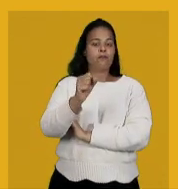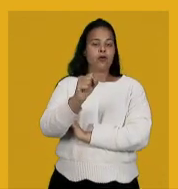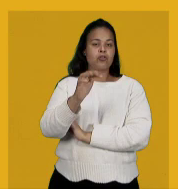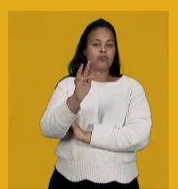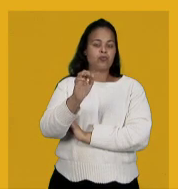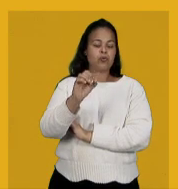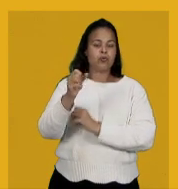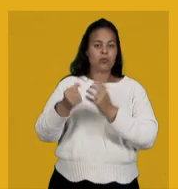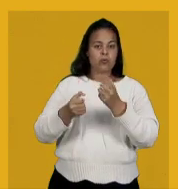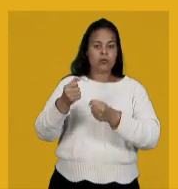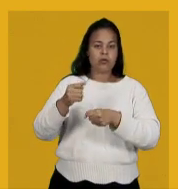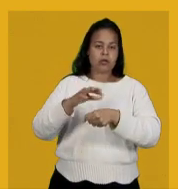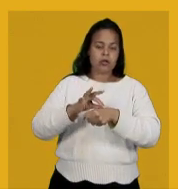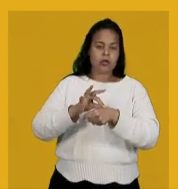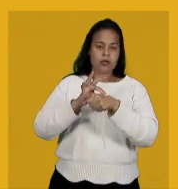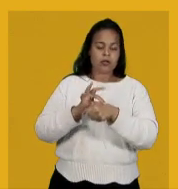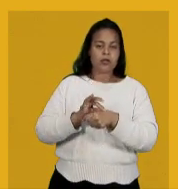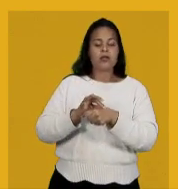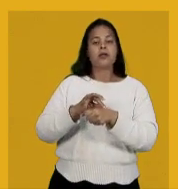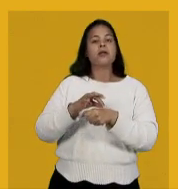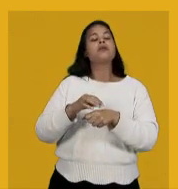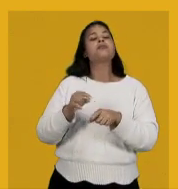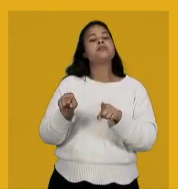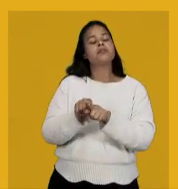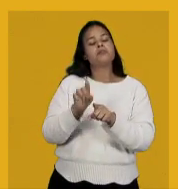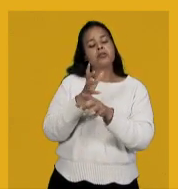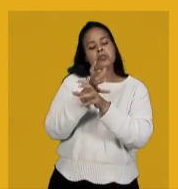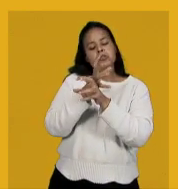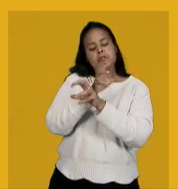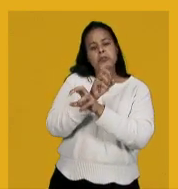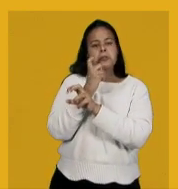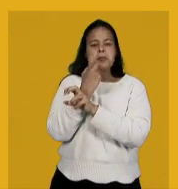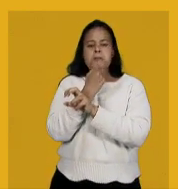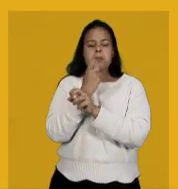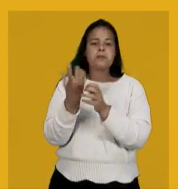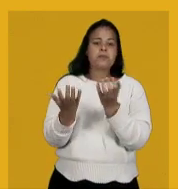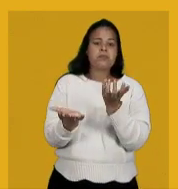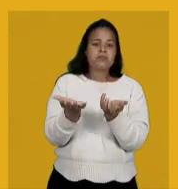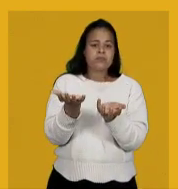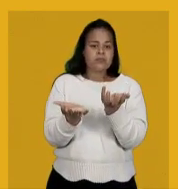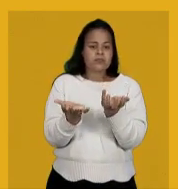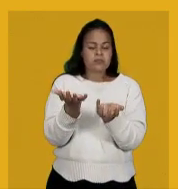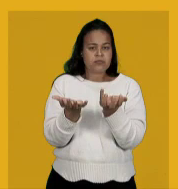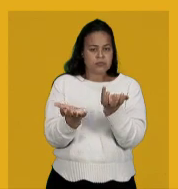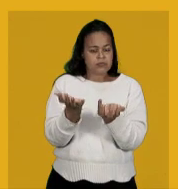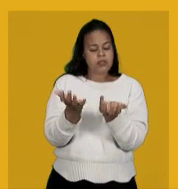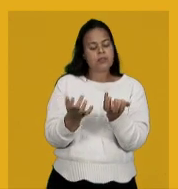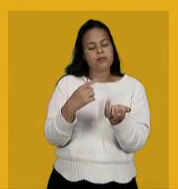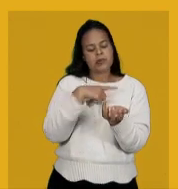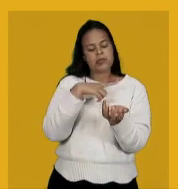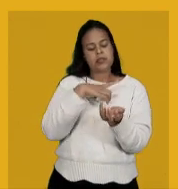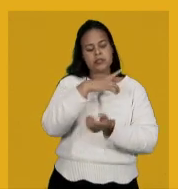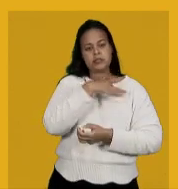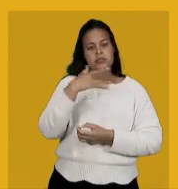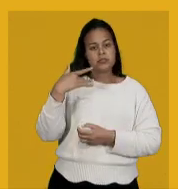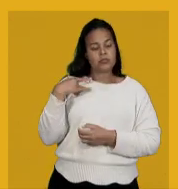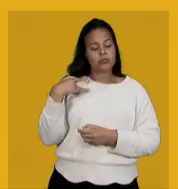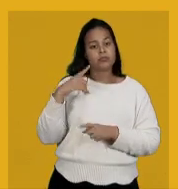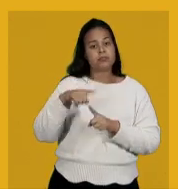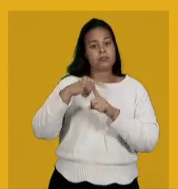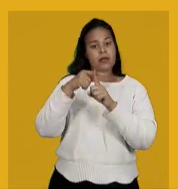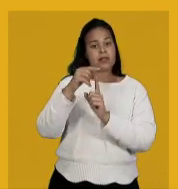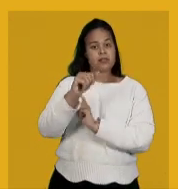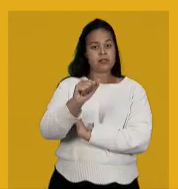no queijo, na carne vermelha, a função é a formação de ossos e dentes, o equilíbrio ácido básico e componentes dos ácidos